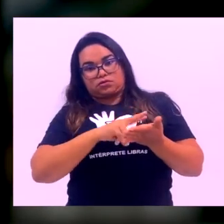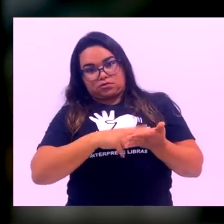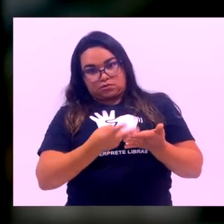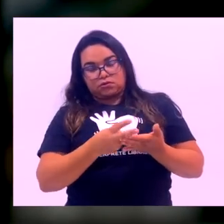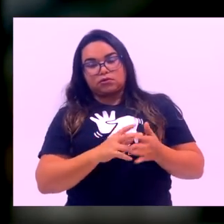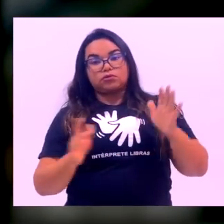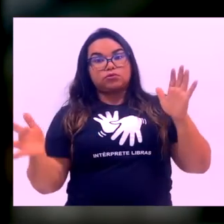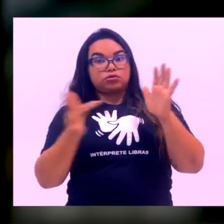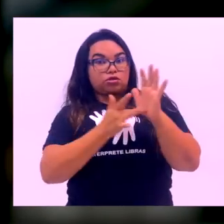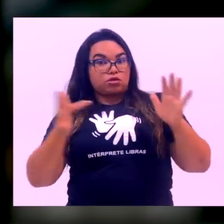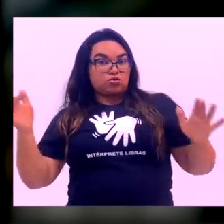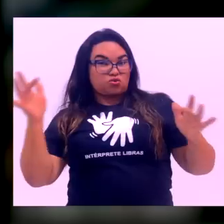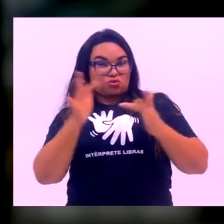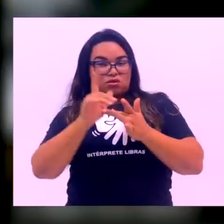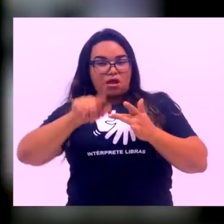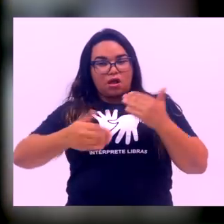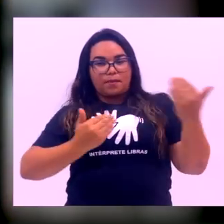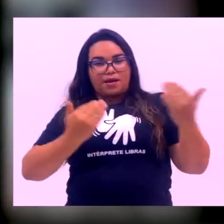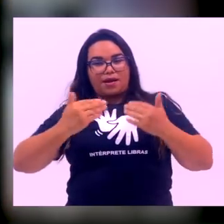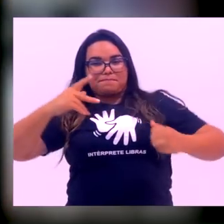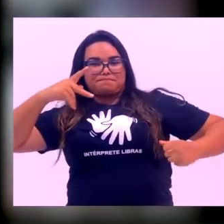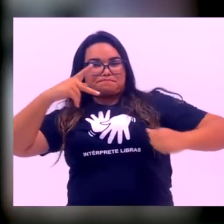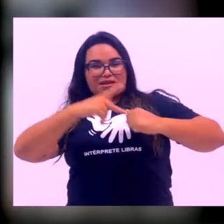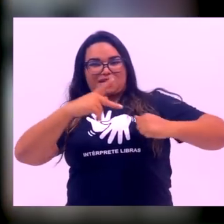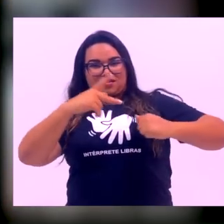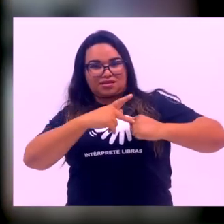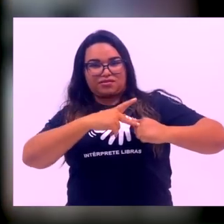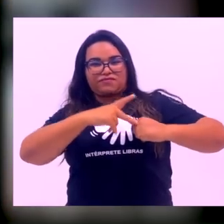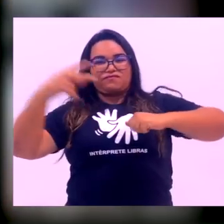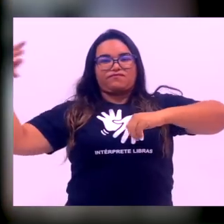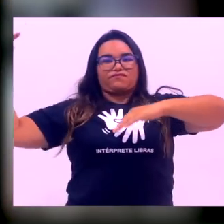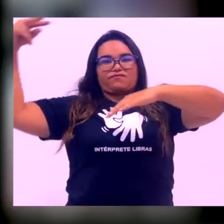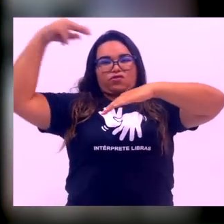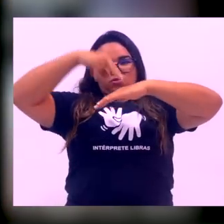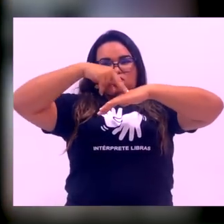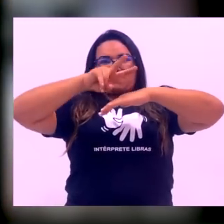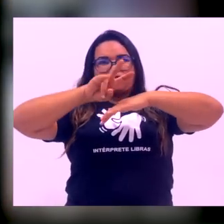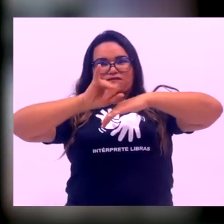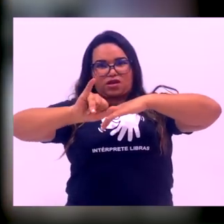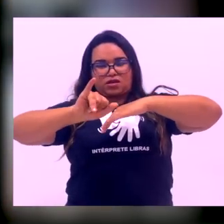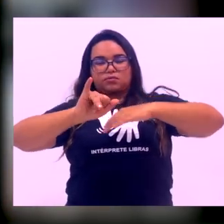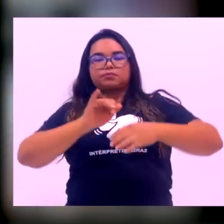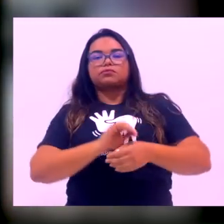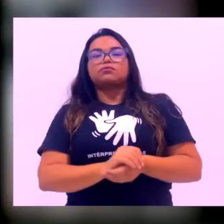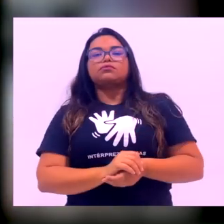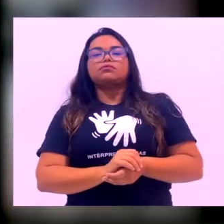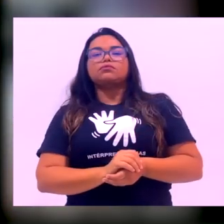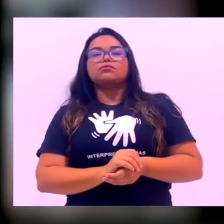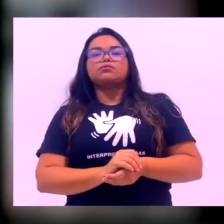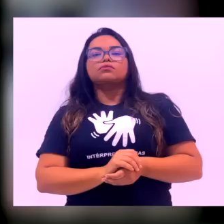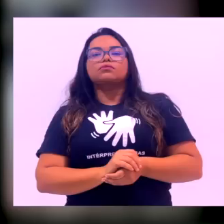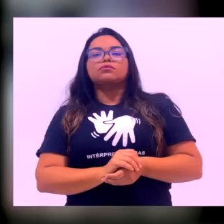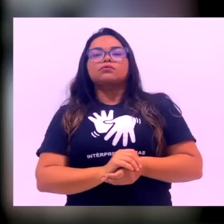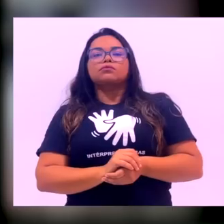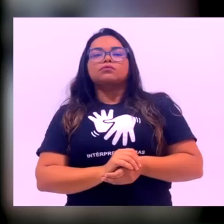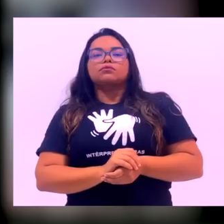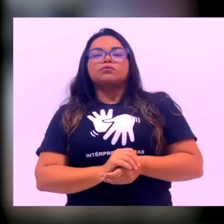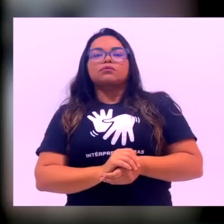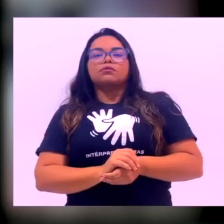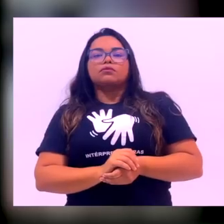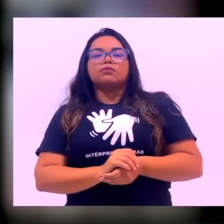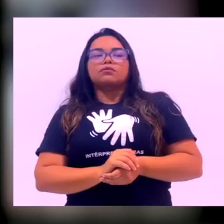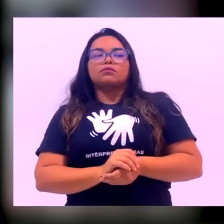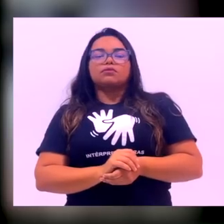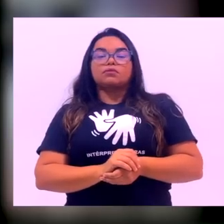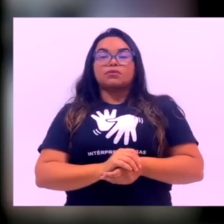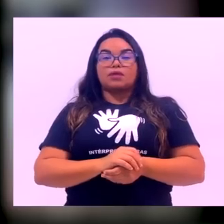vai voltar, a rocha de todos os séculos. O verso 35 diz: e a pedra que esmiuçou a imagem